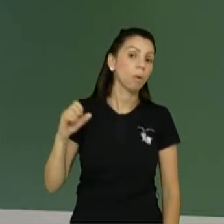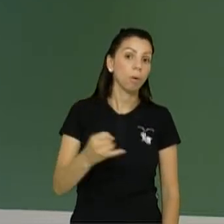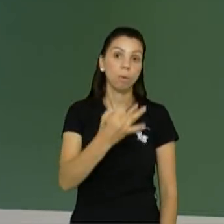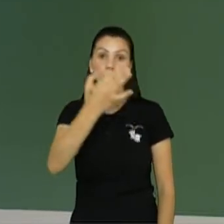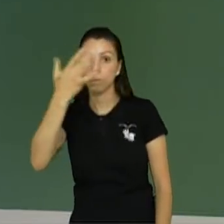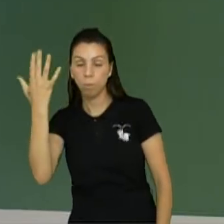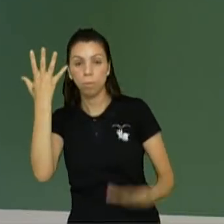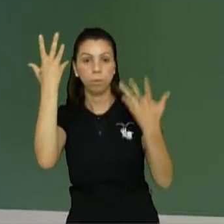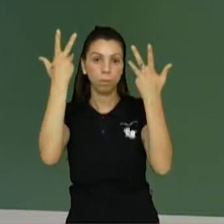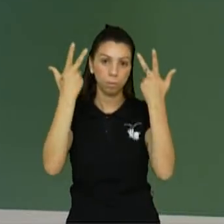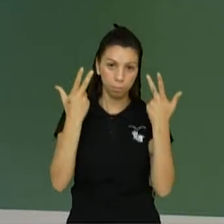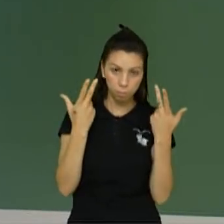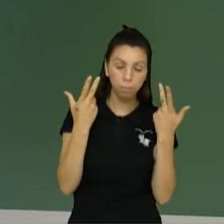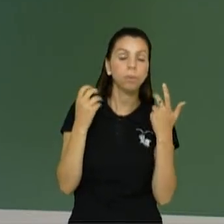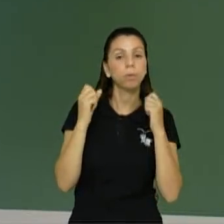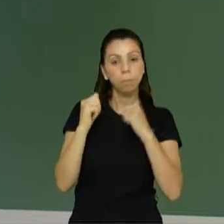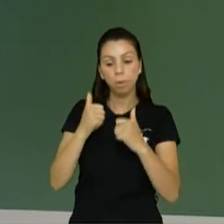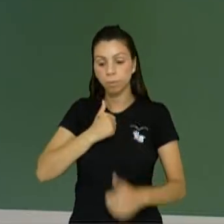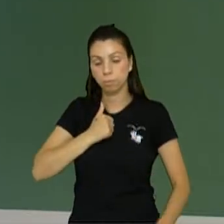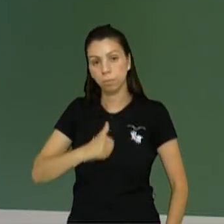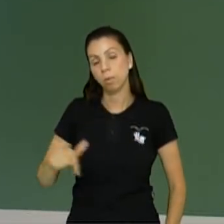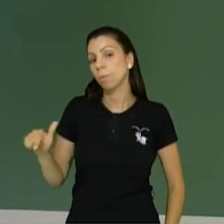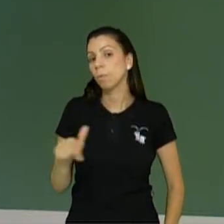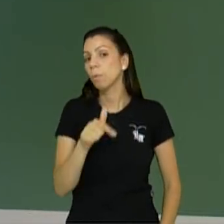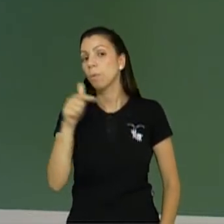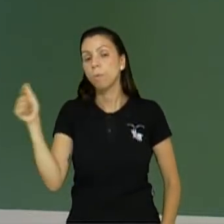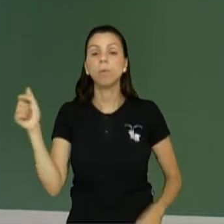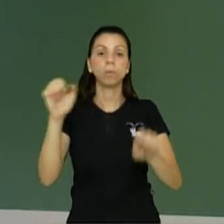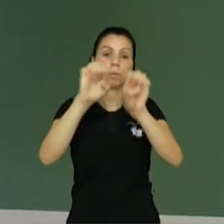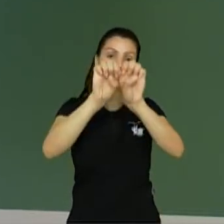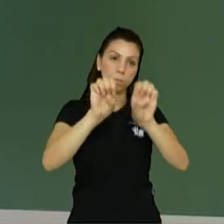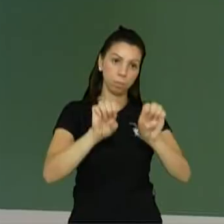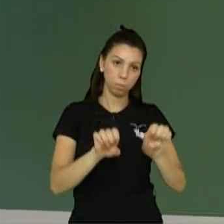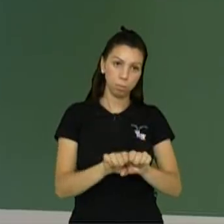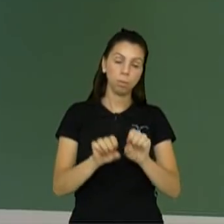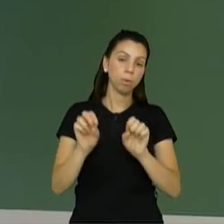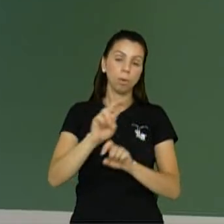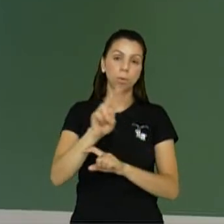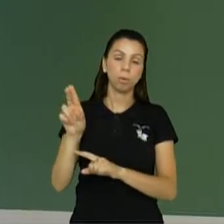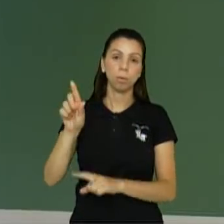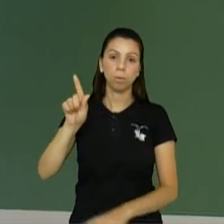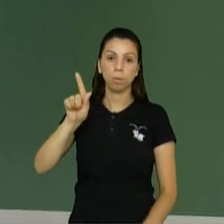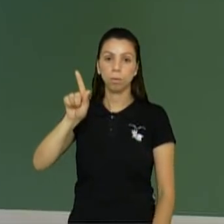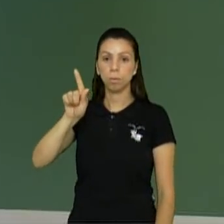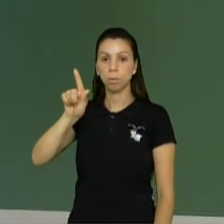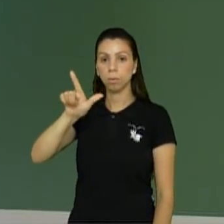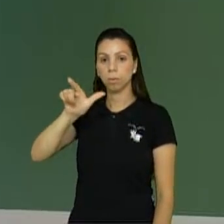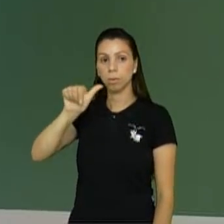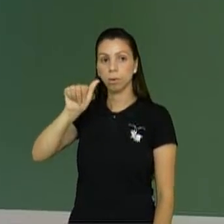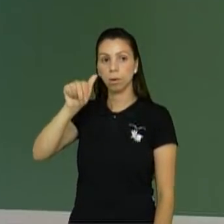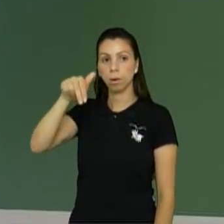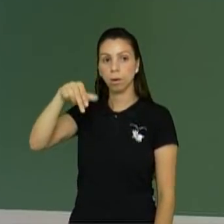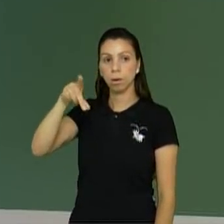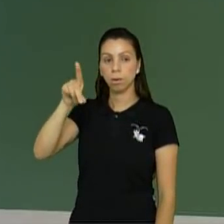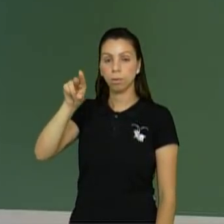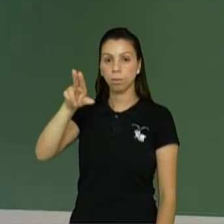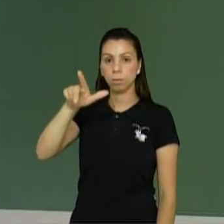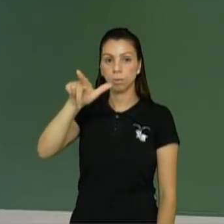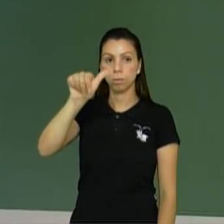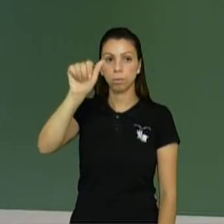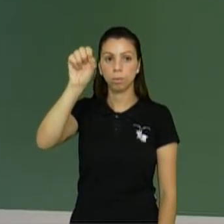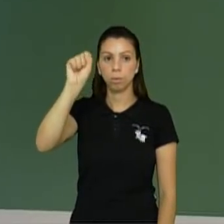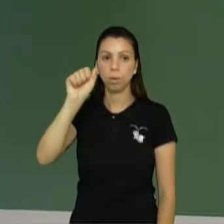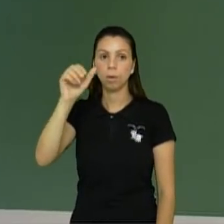podem fazer essa excreção por outras estruturas, que podem ser chamadas de glândulas coxais e